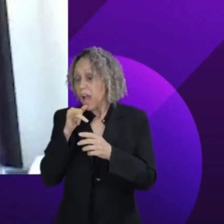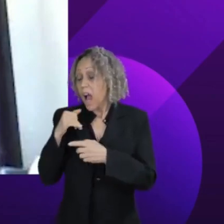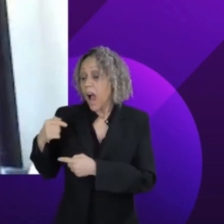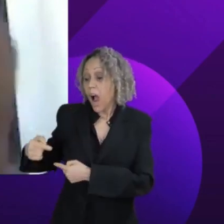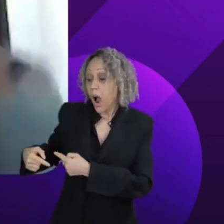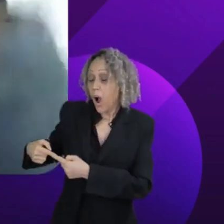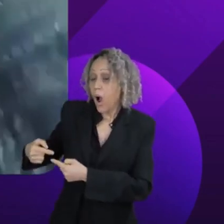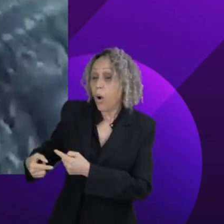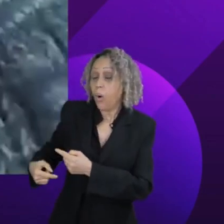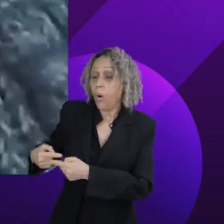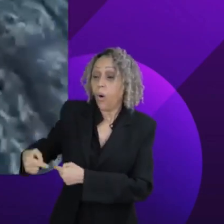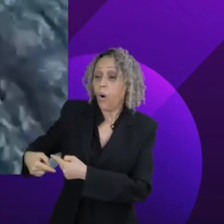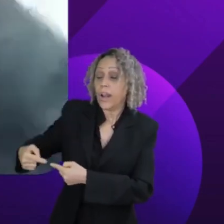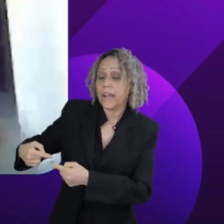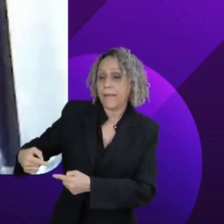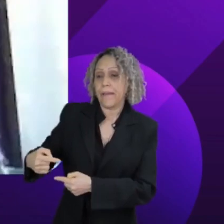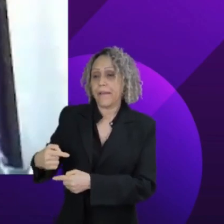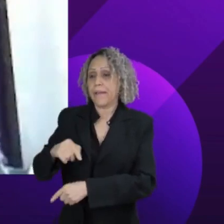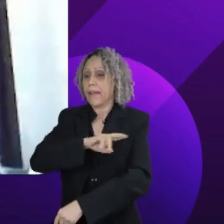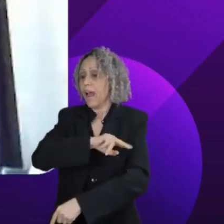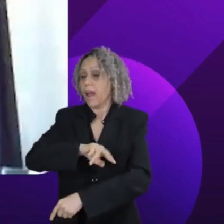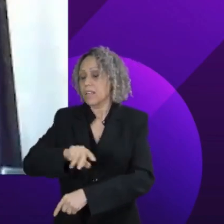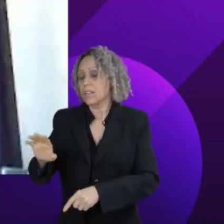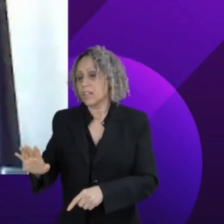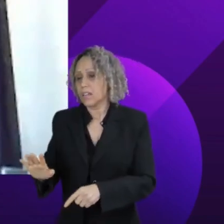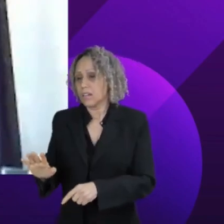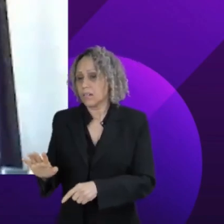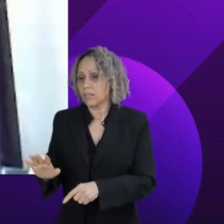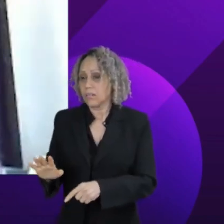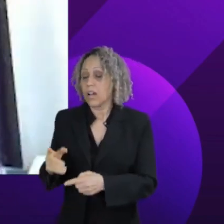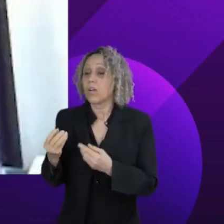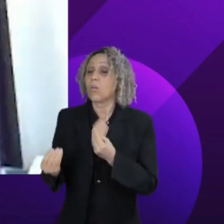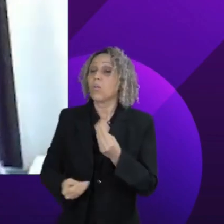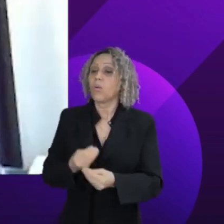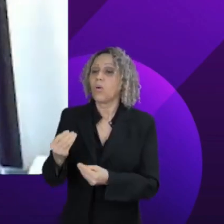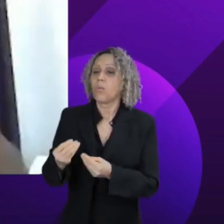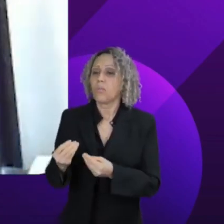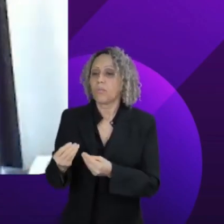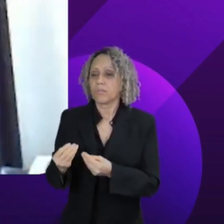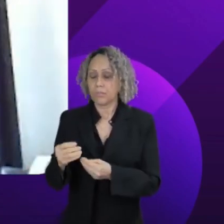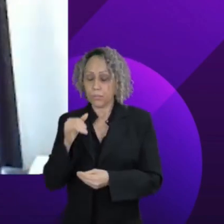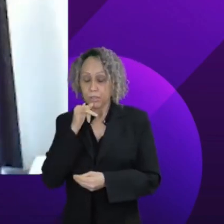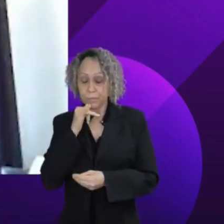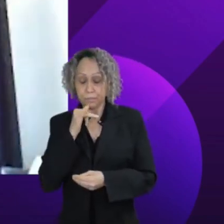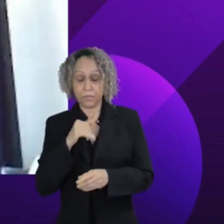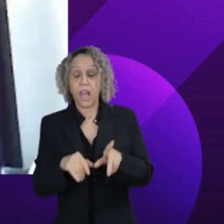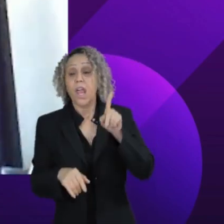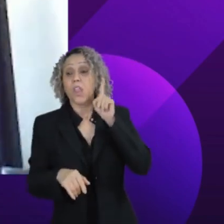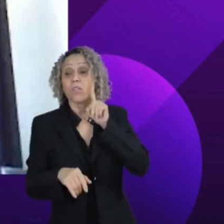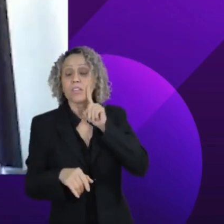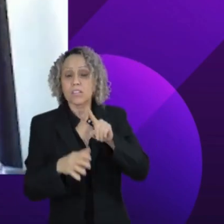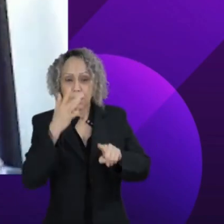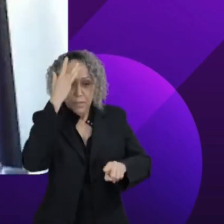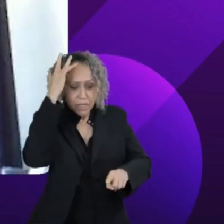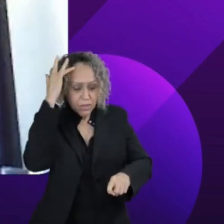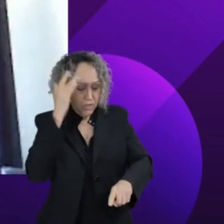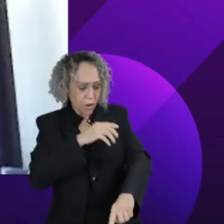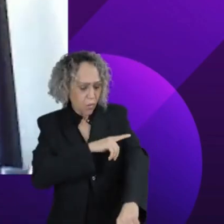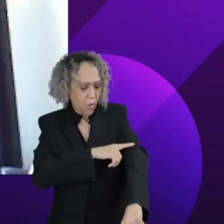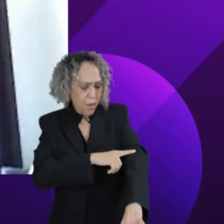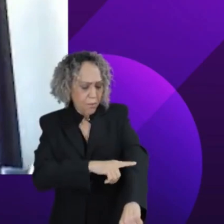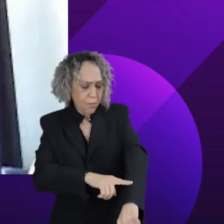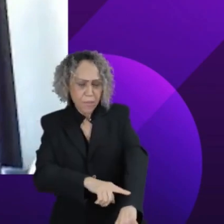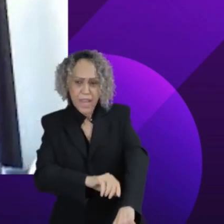da pele, pela textura do cabelo. Nos Estados Unidos, se a pessoa tiver uma pele clara, mas